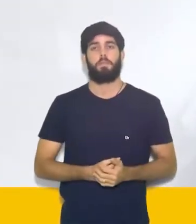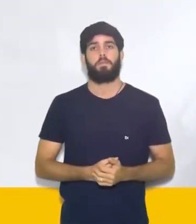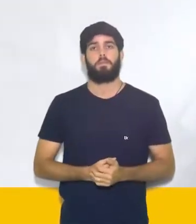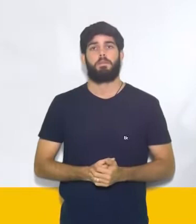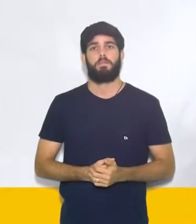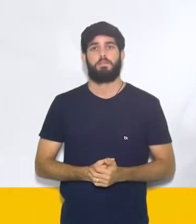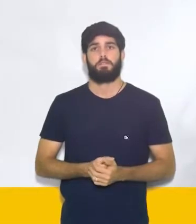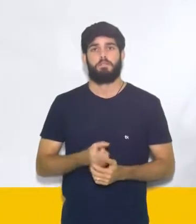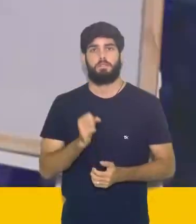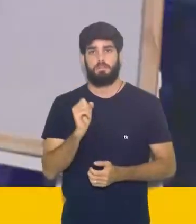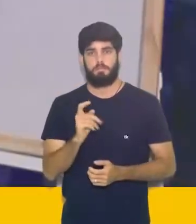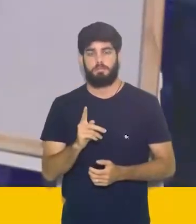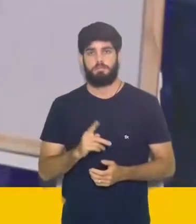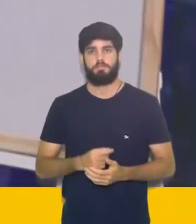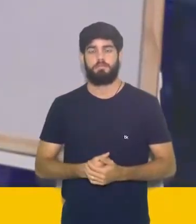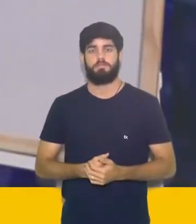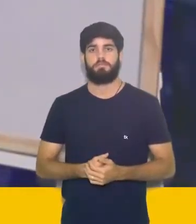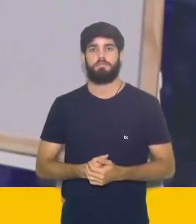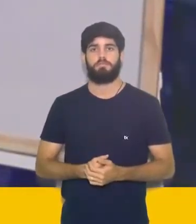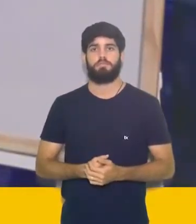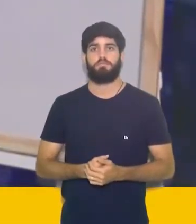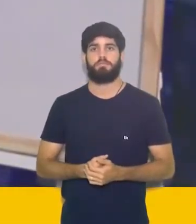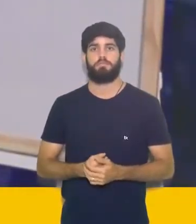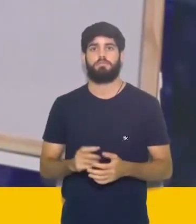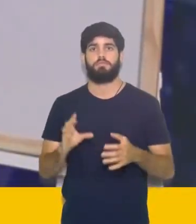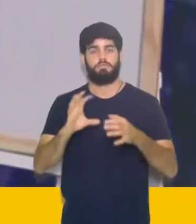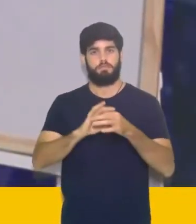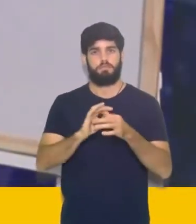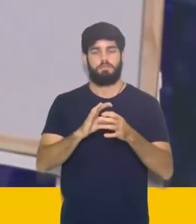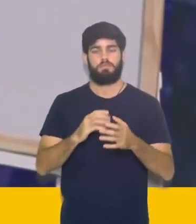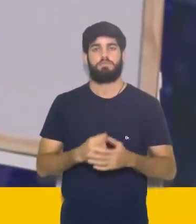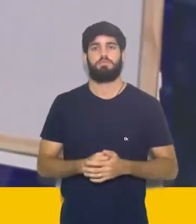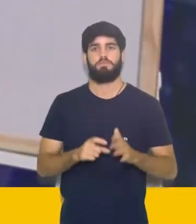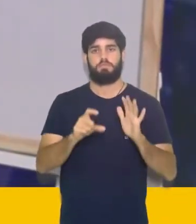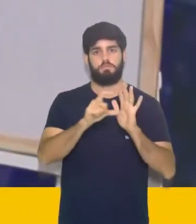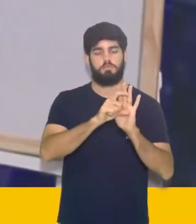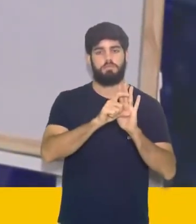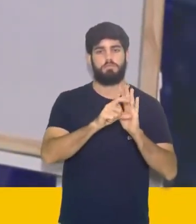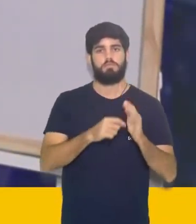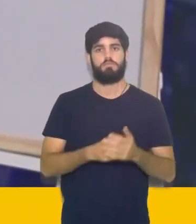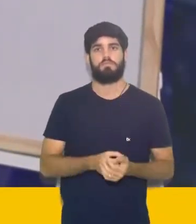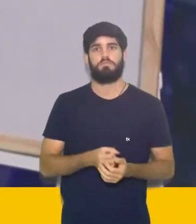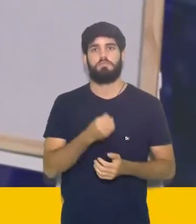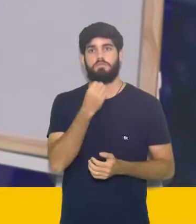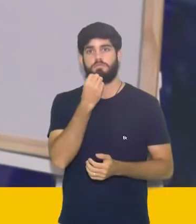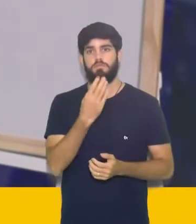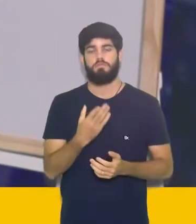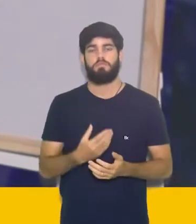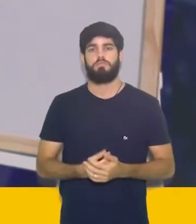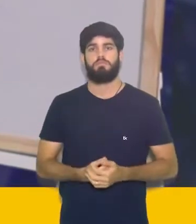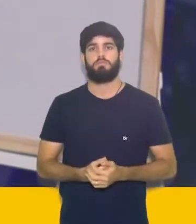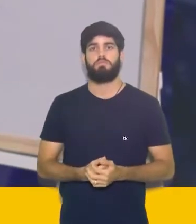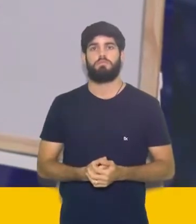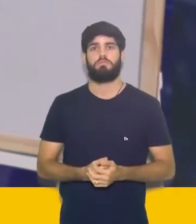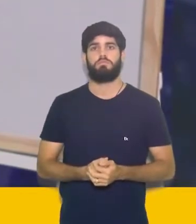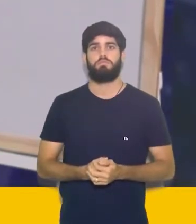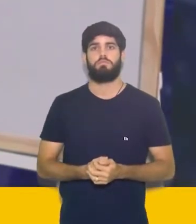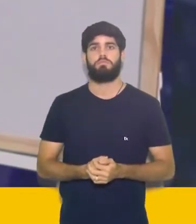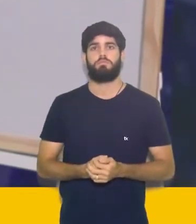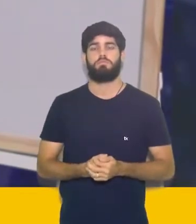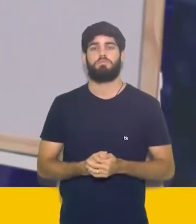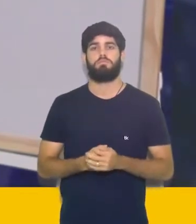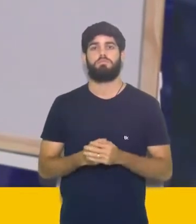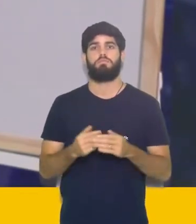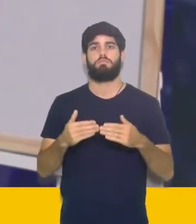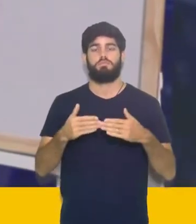Um parágrafo, certo? E a gente linkou esse parágrafo. Então, bem amplo,